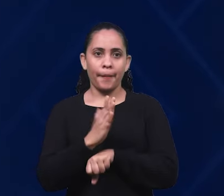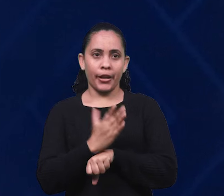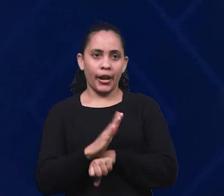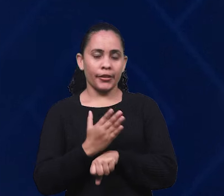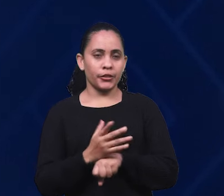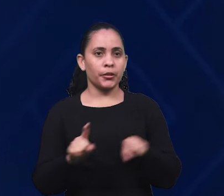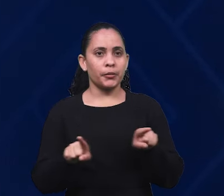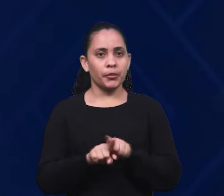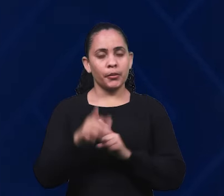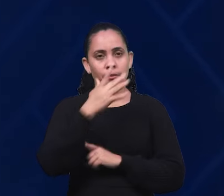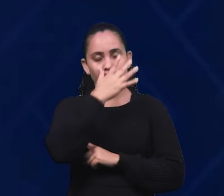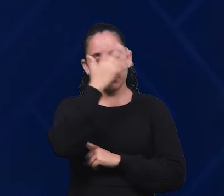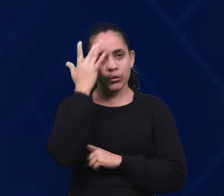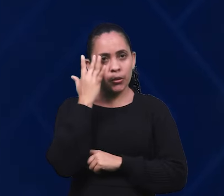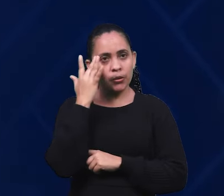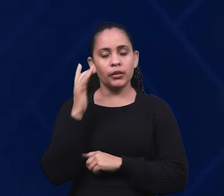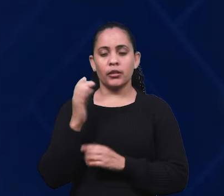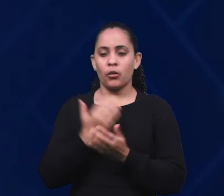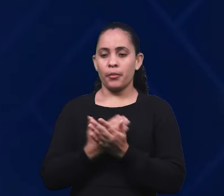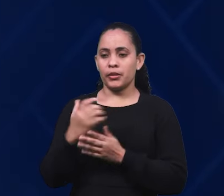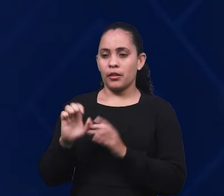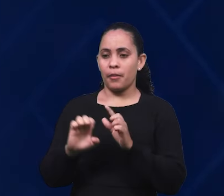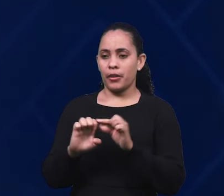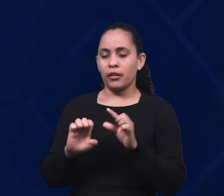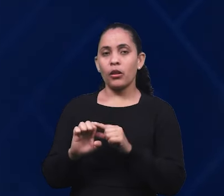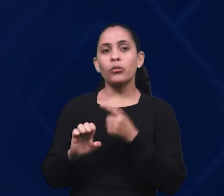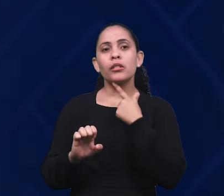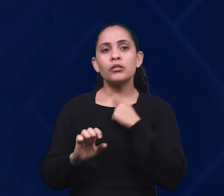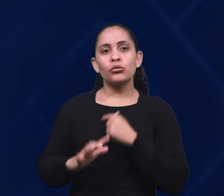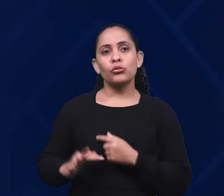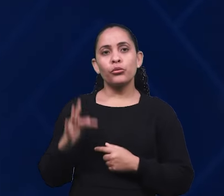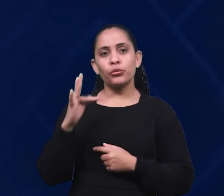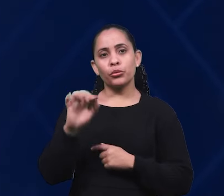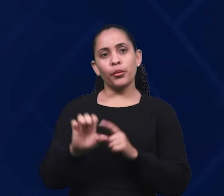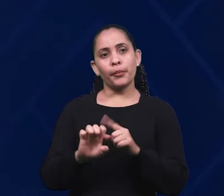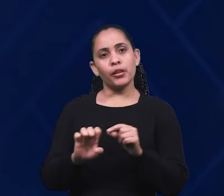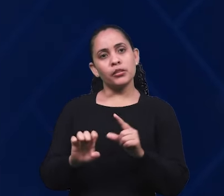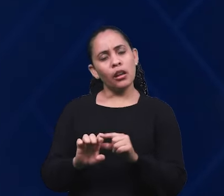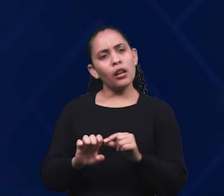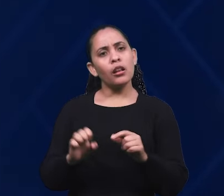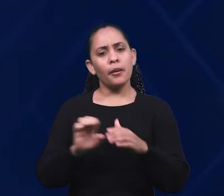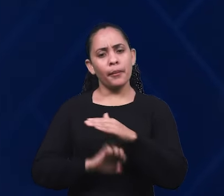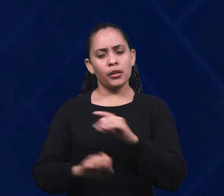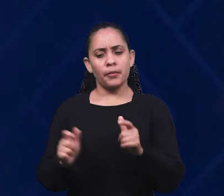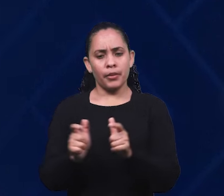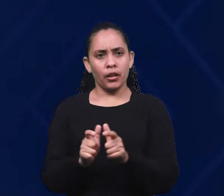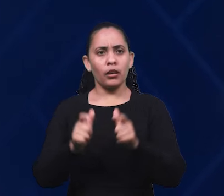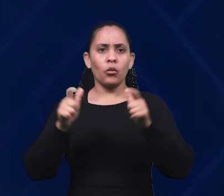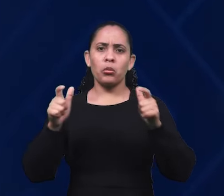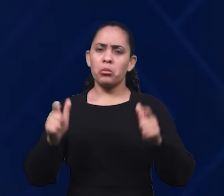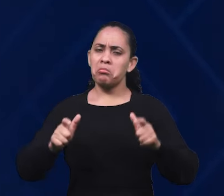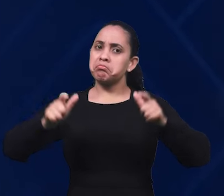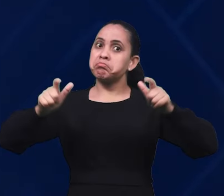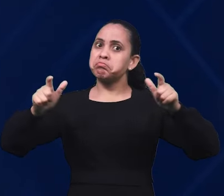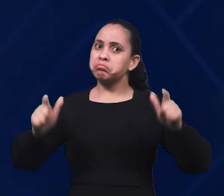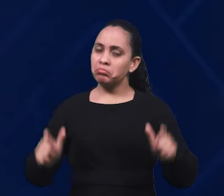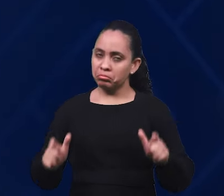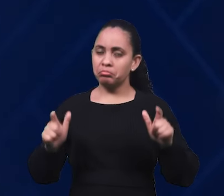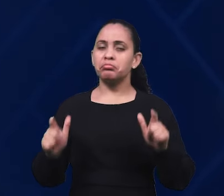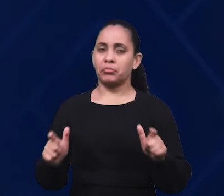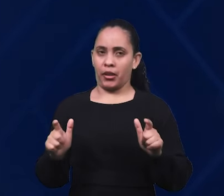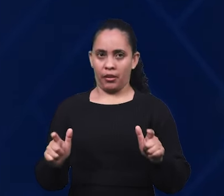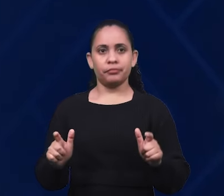para aquele que está empreendendo ou que deseja empreender. Seja um microempresário, um pequeno, um médio ou até